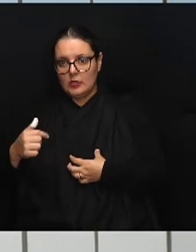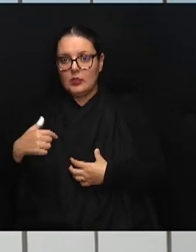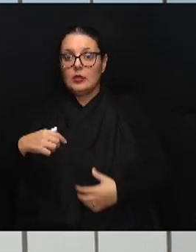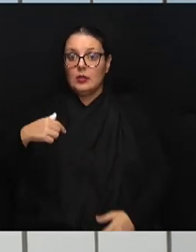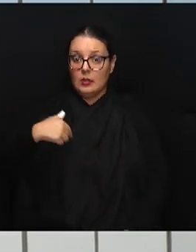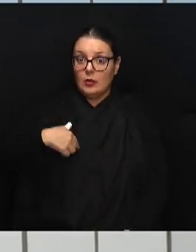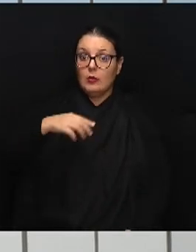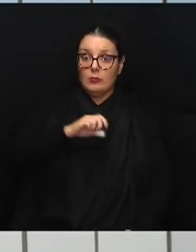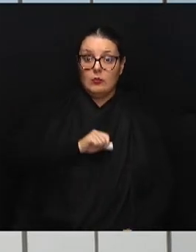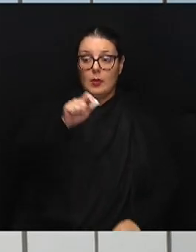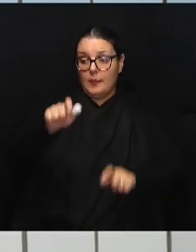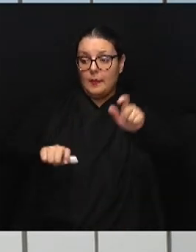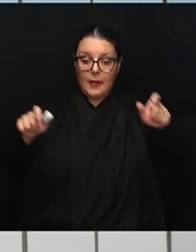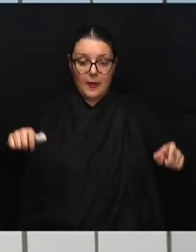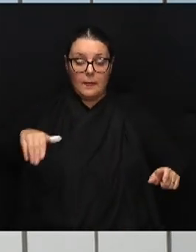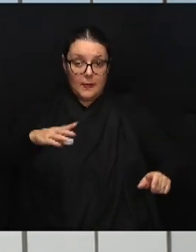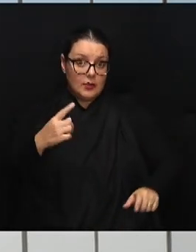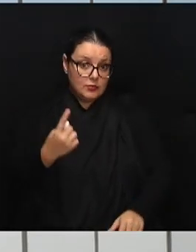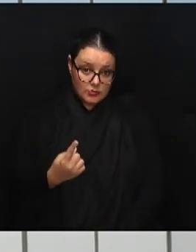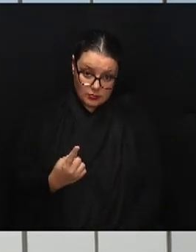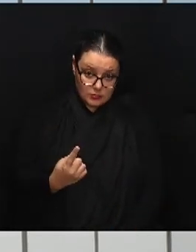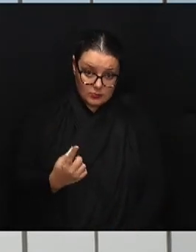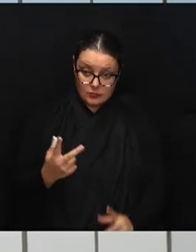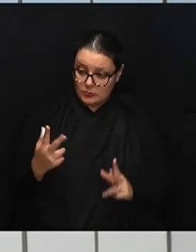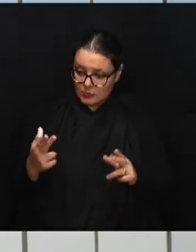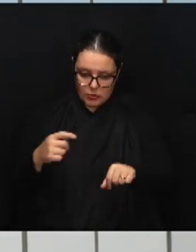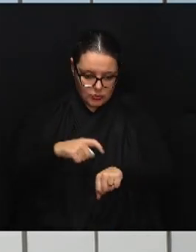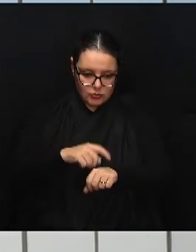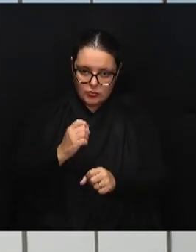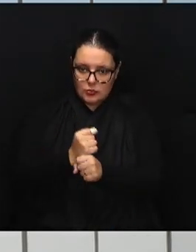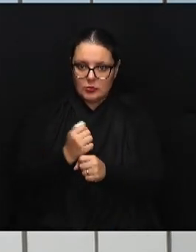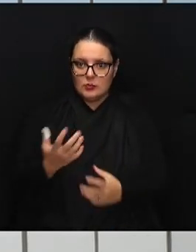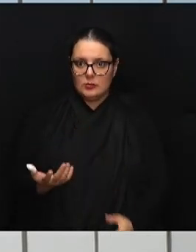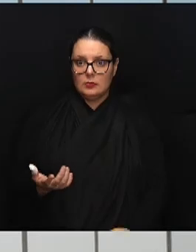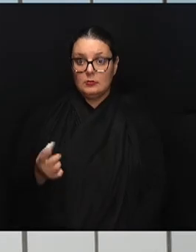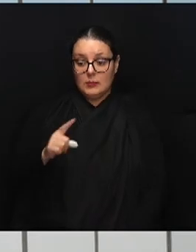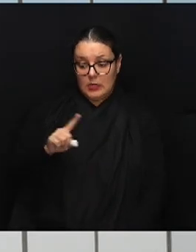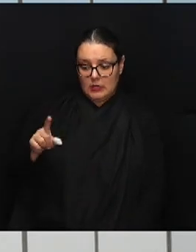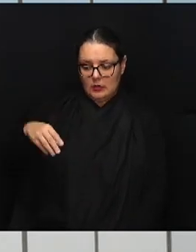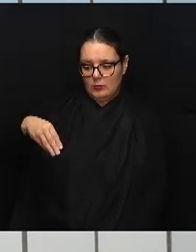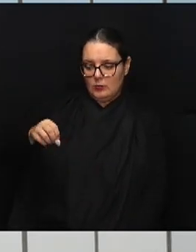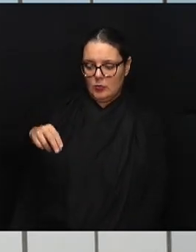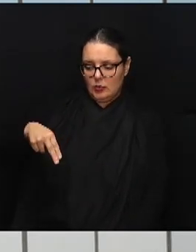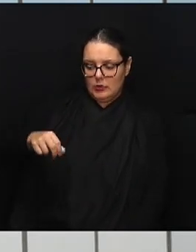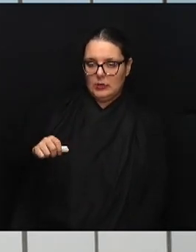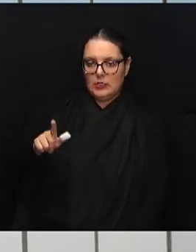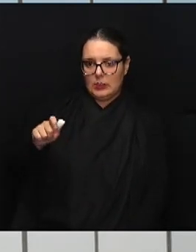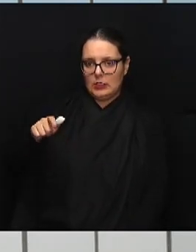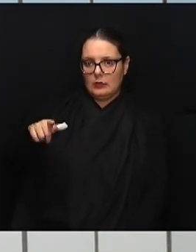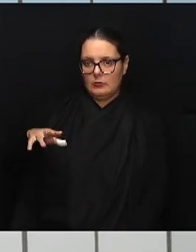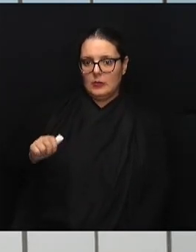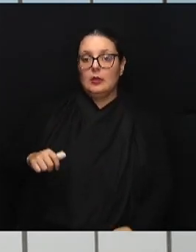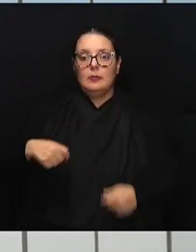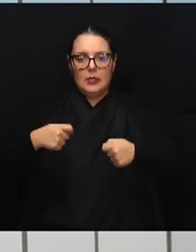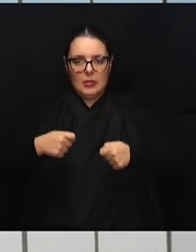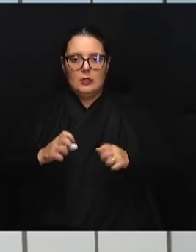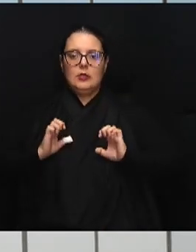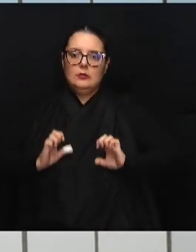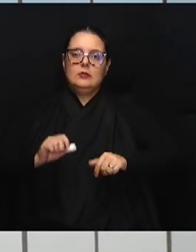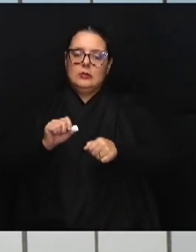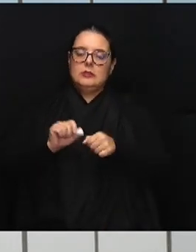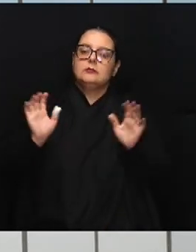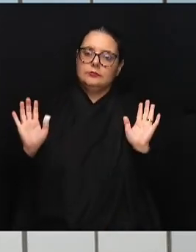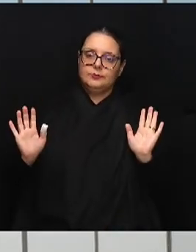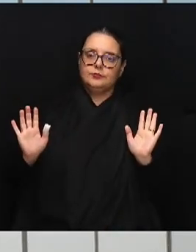mais de uma pessoa ao mesmo tempo. Tudo isso, para a não monogamia, precisa ser feito de uma forma ética. Como eu falei, né,